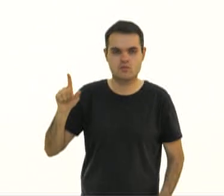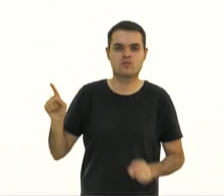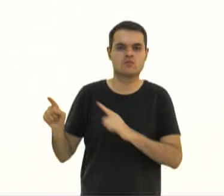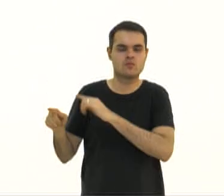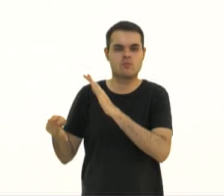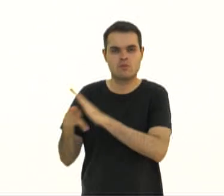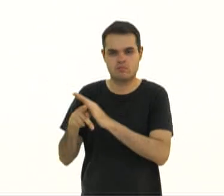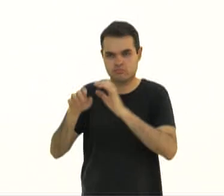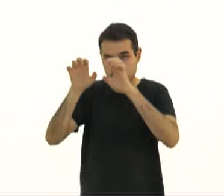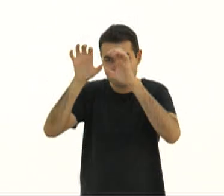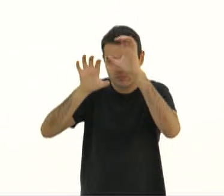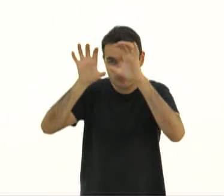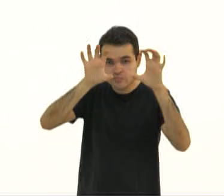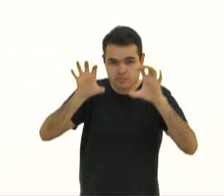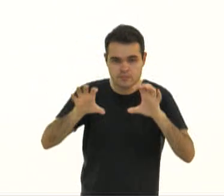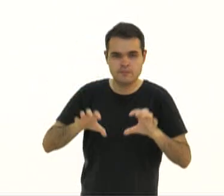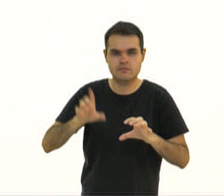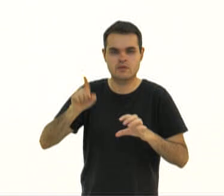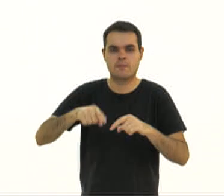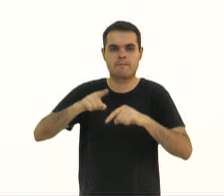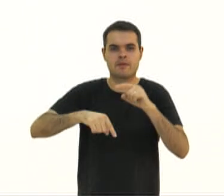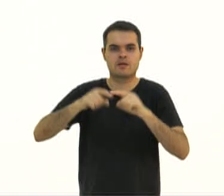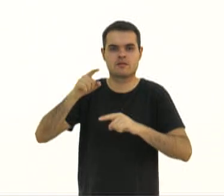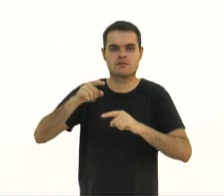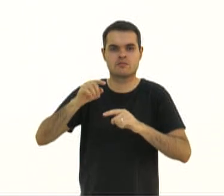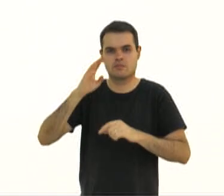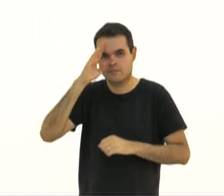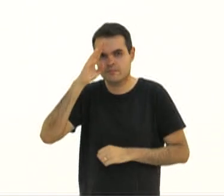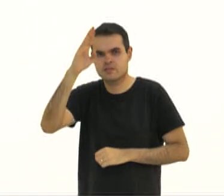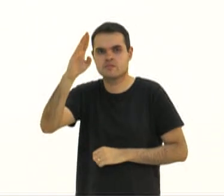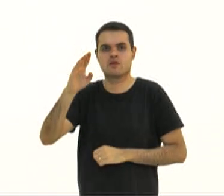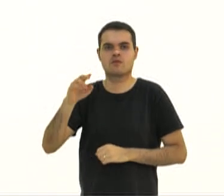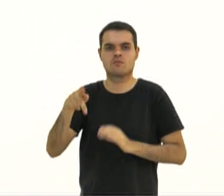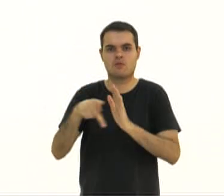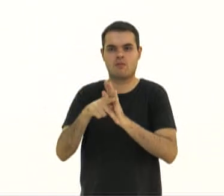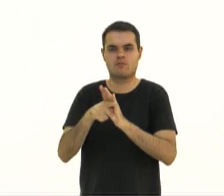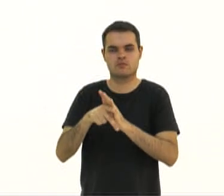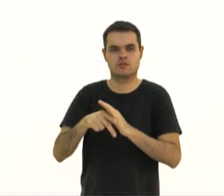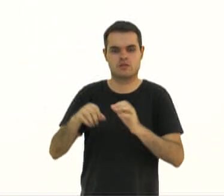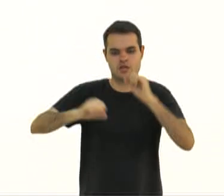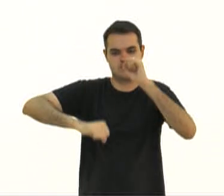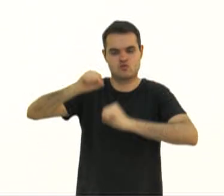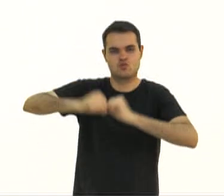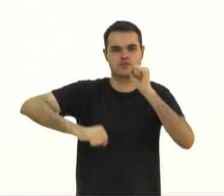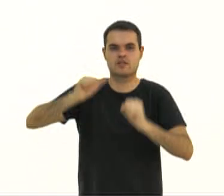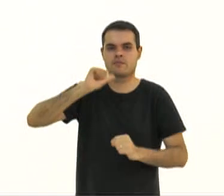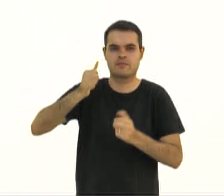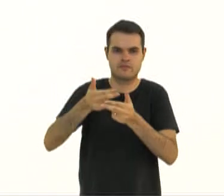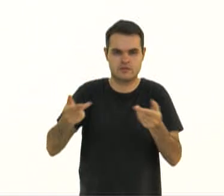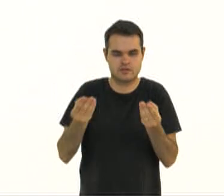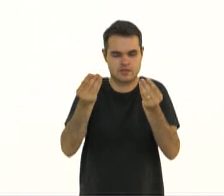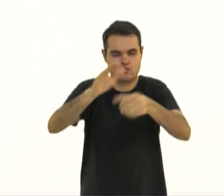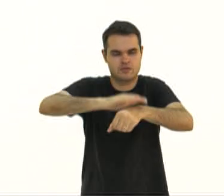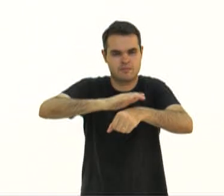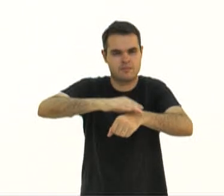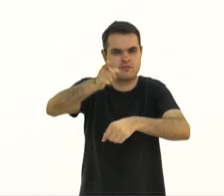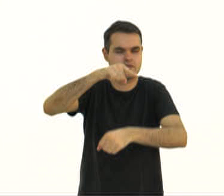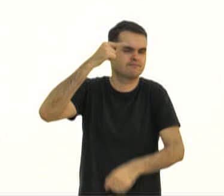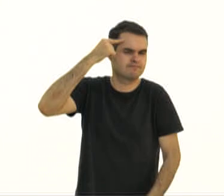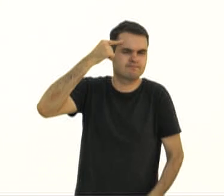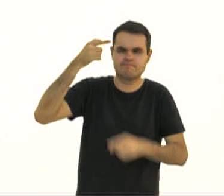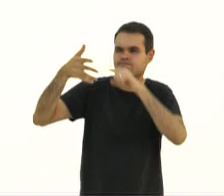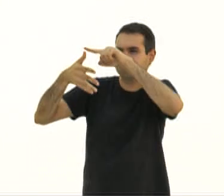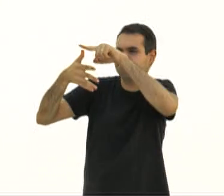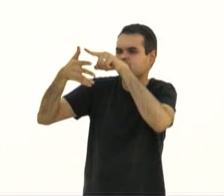mostradas no esquema, é matéria-prima da indústria das bebidas. Pessoal, vou dar um tempinho para vocês poderem